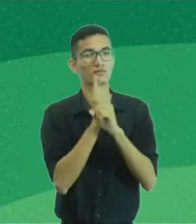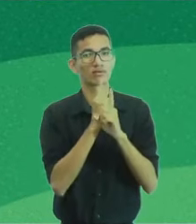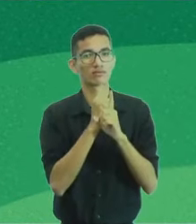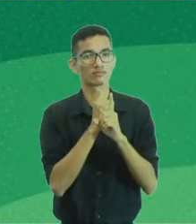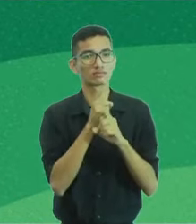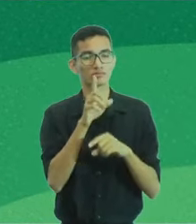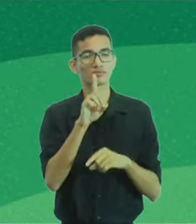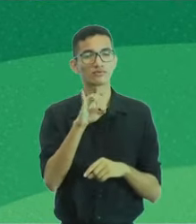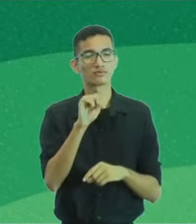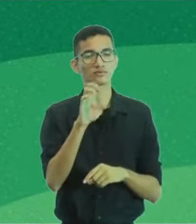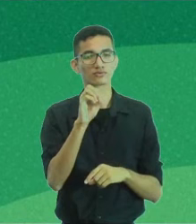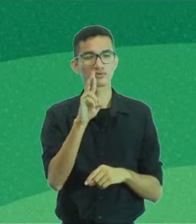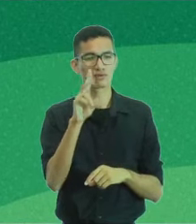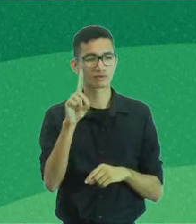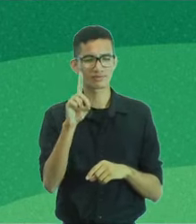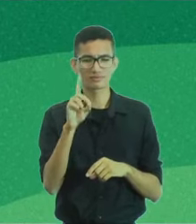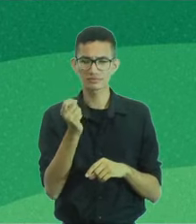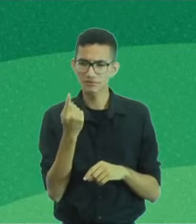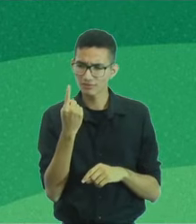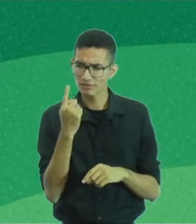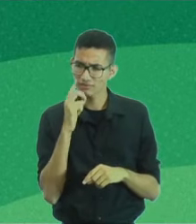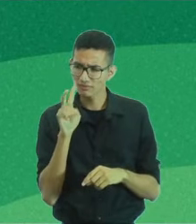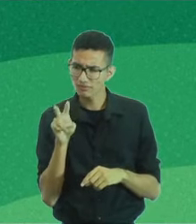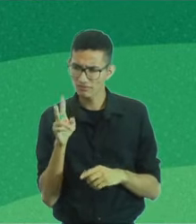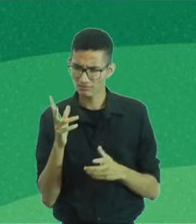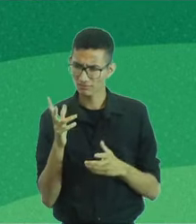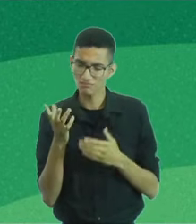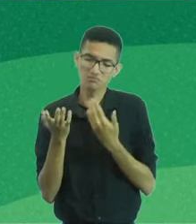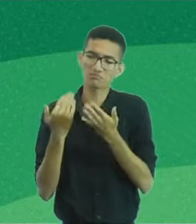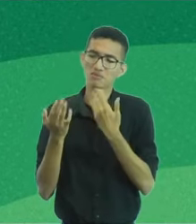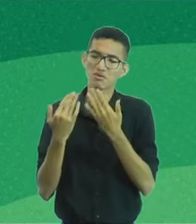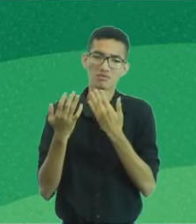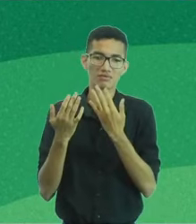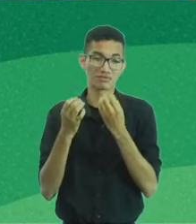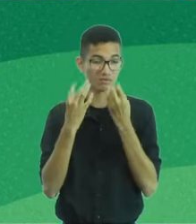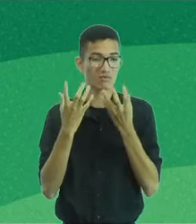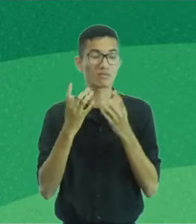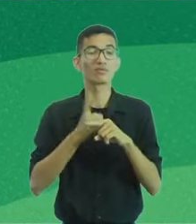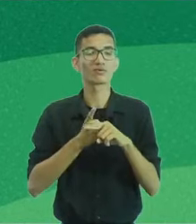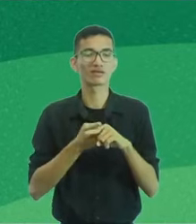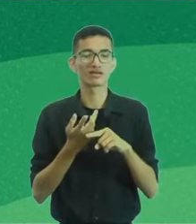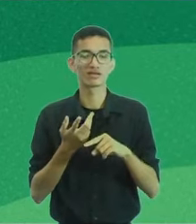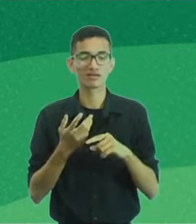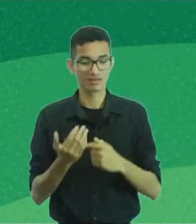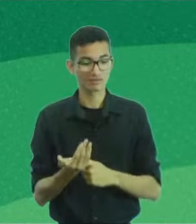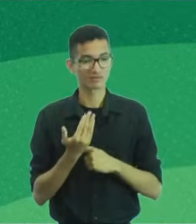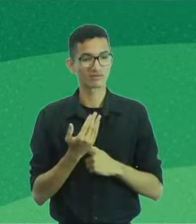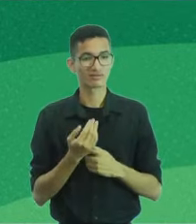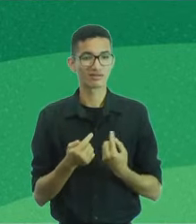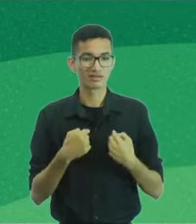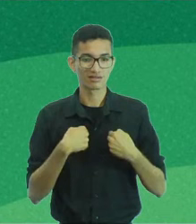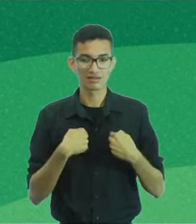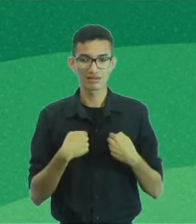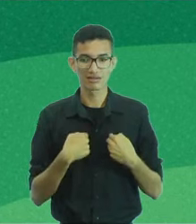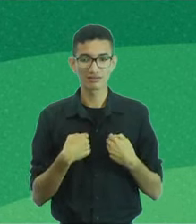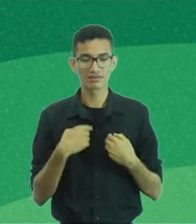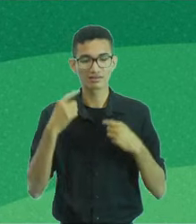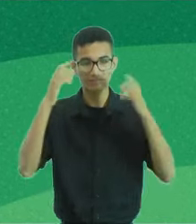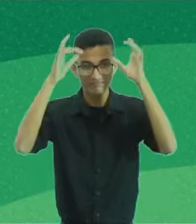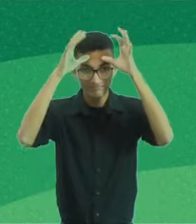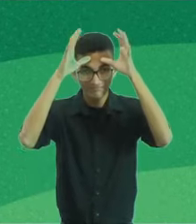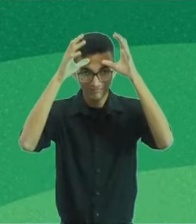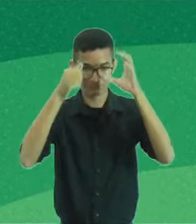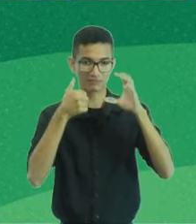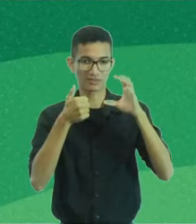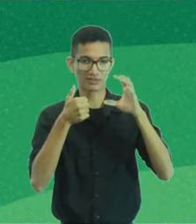discordes estranhos e ficava conversando bobeira Mas isso é bom porque Manteve a sanidade mental de todo